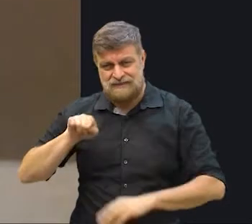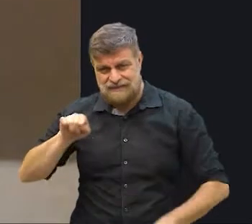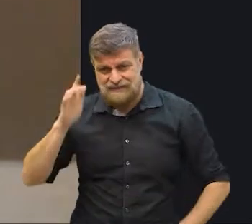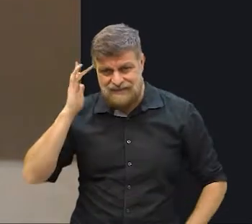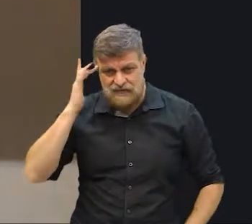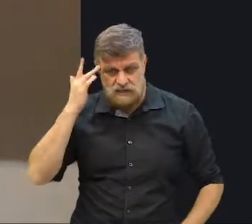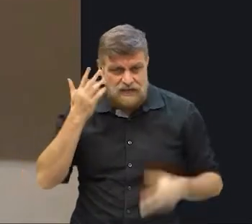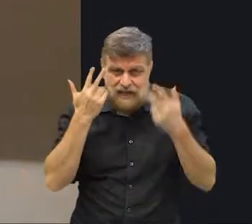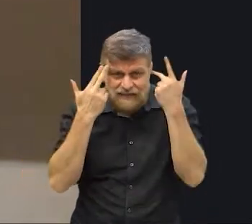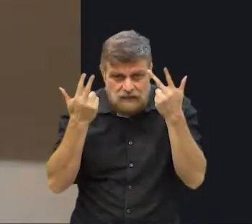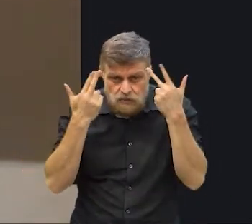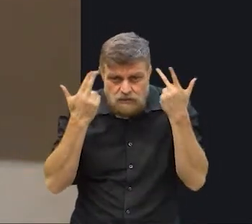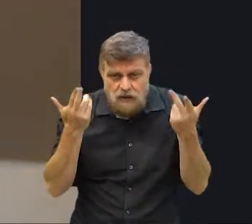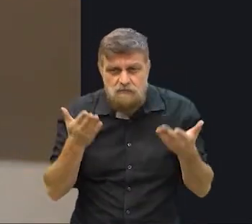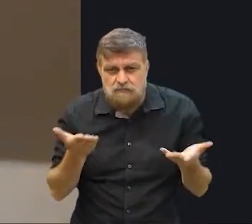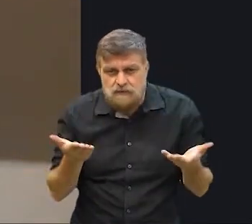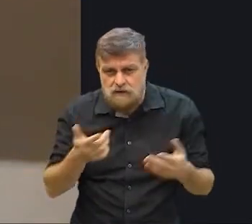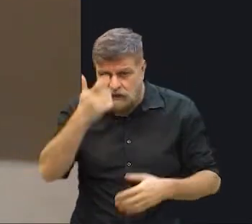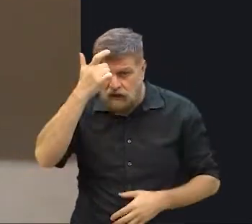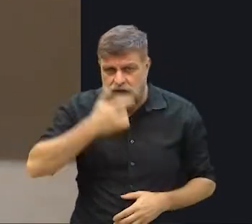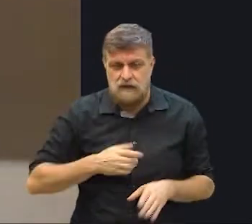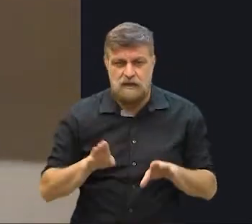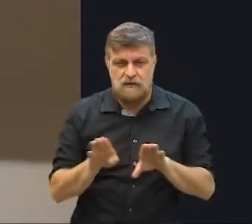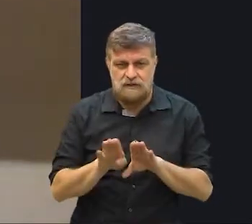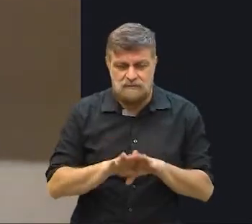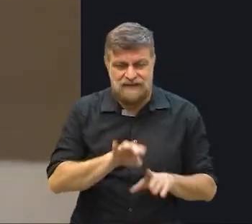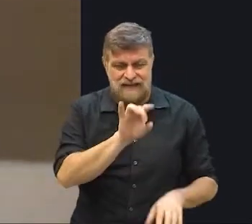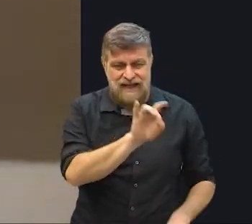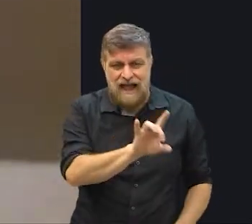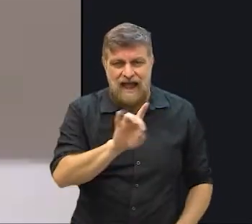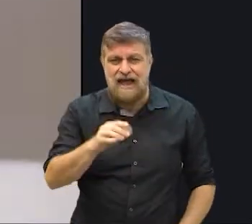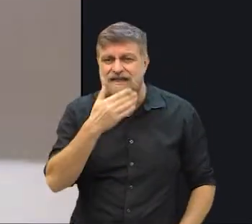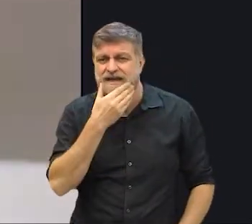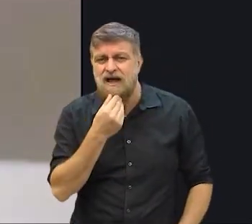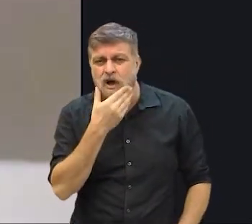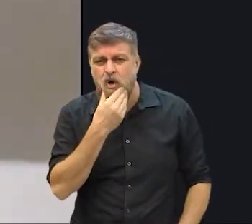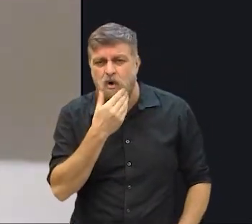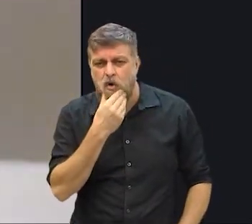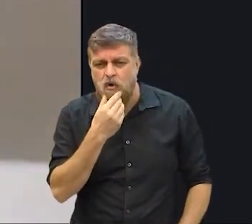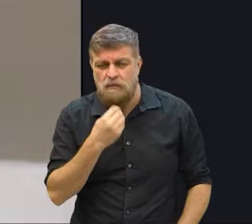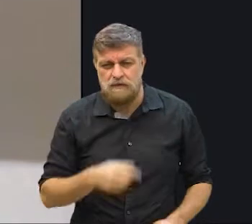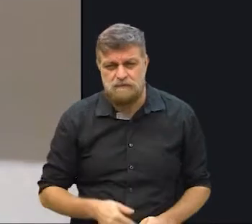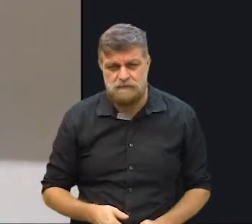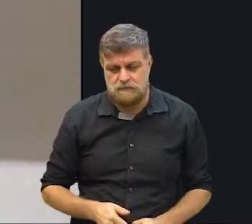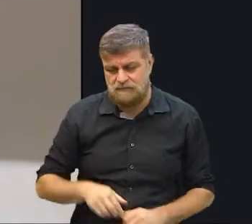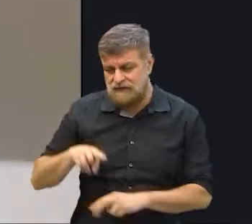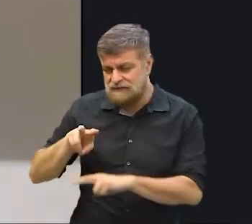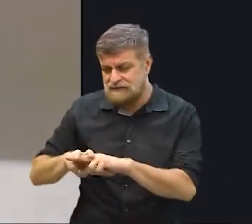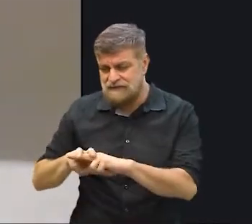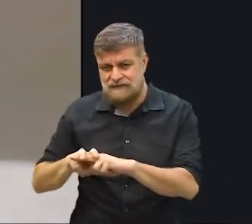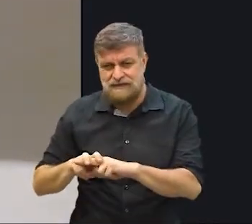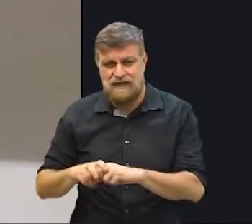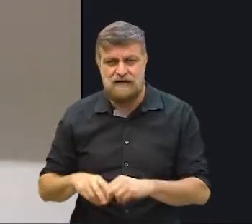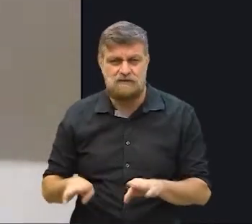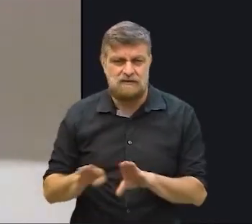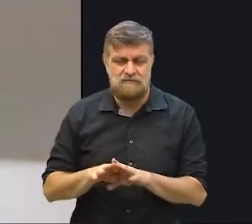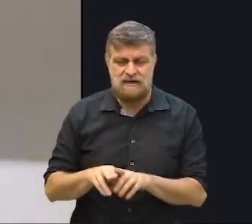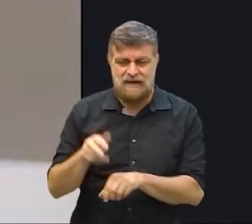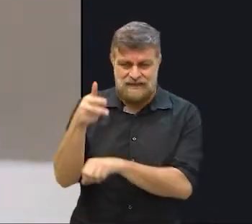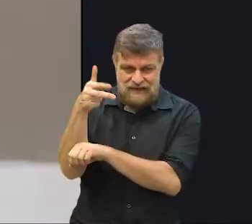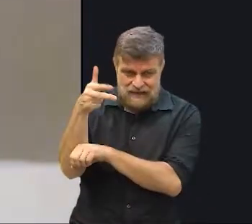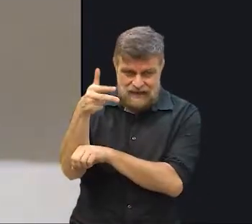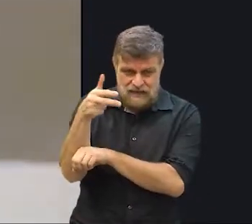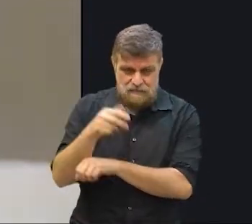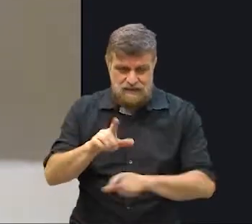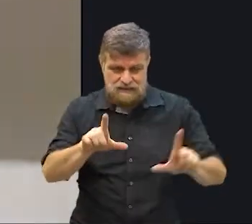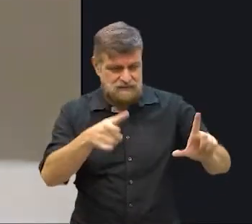eles acham naturais, porque eu também, cada homem que está aqui, seja sentado, seja atrás da